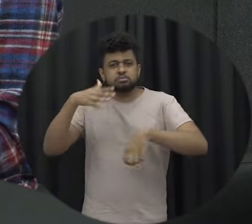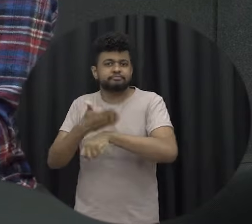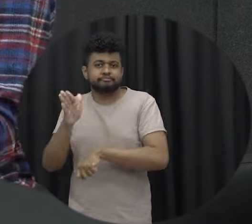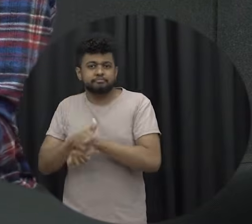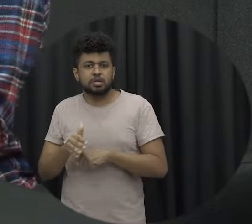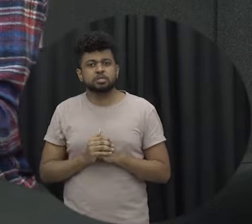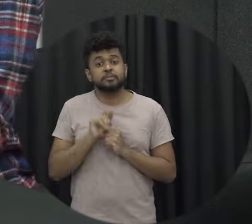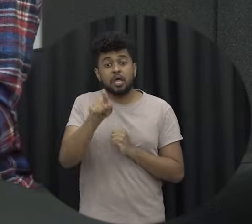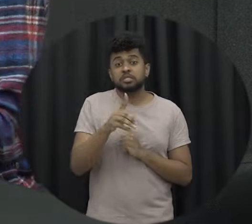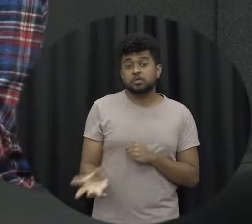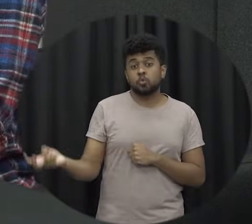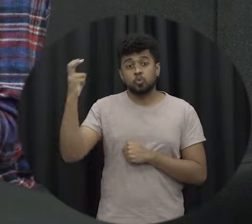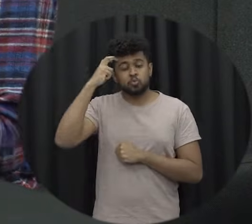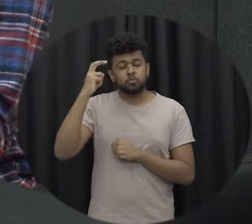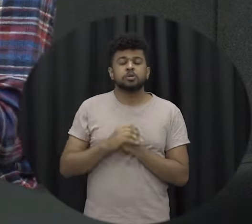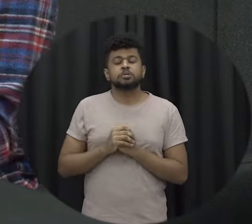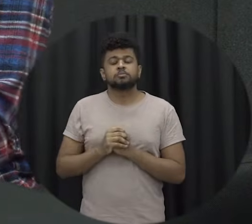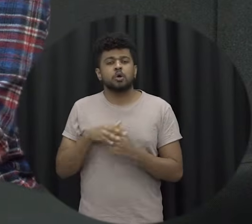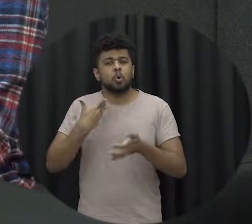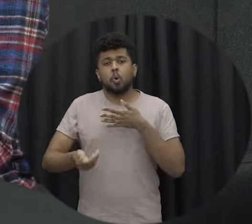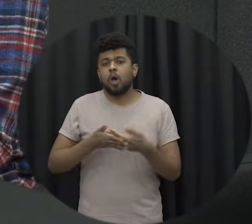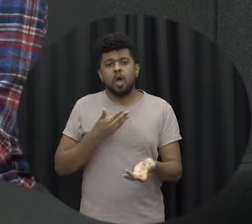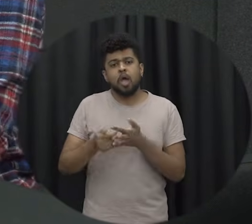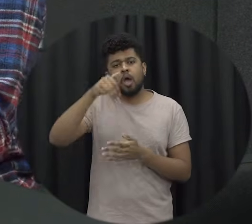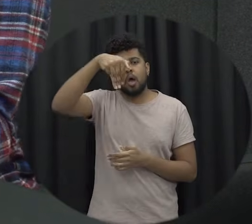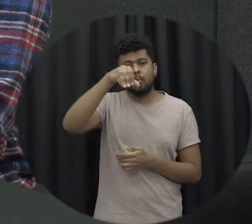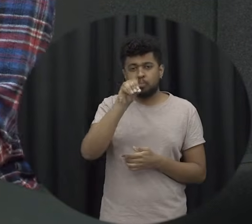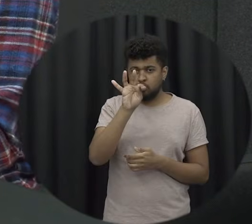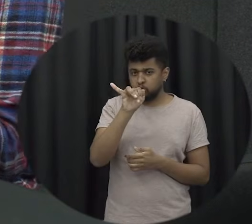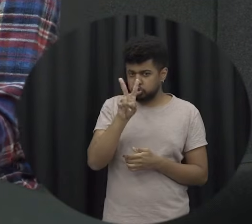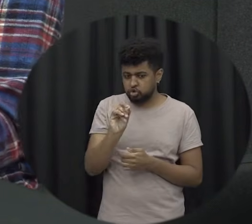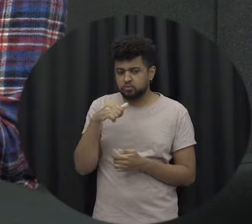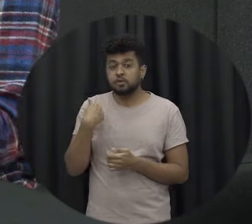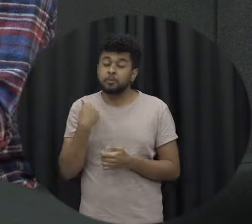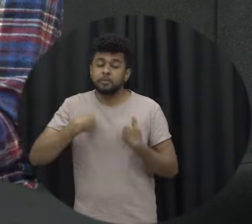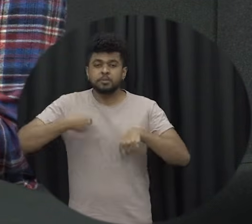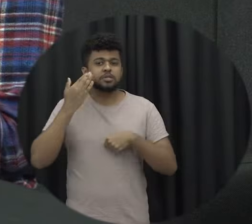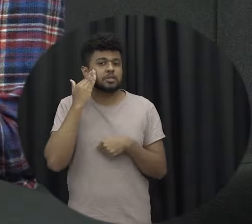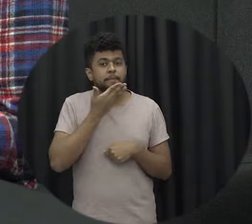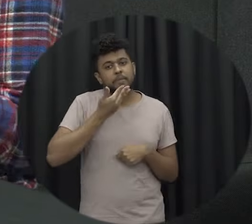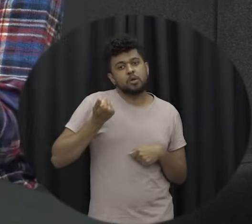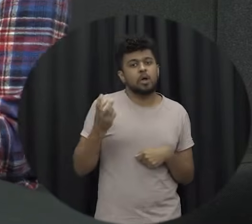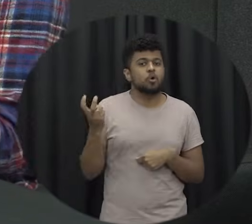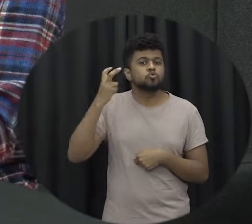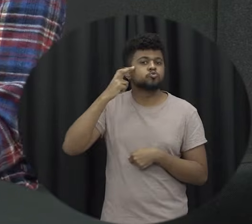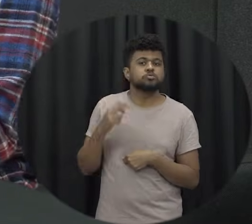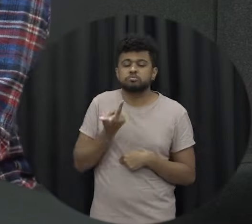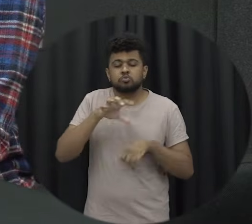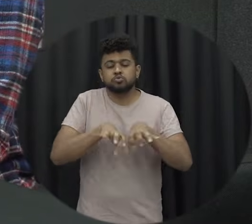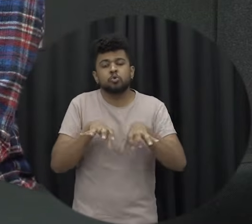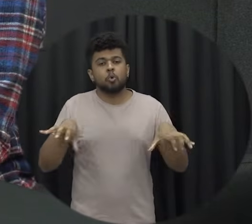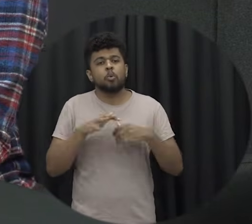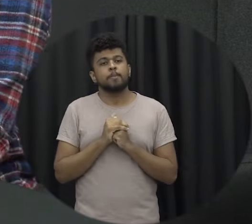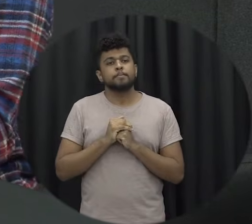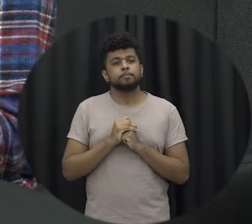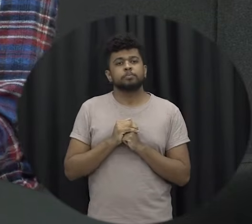qualquer motivo, acho que preciso entender melhor a cultura, não se descolou, né? Eles foram produzindo e